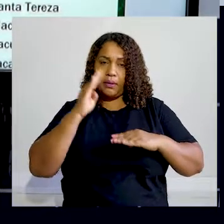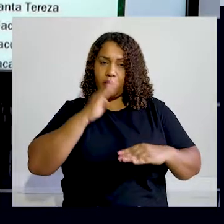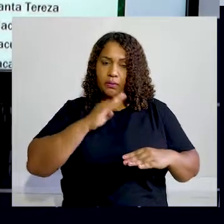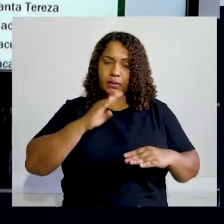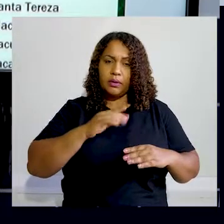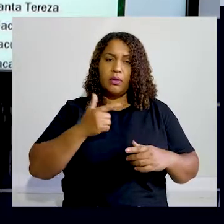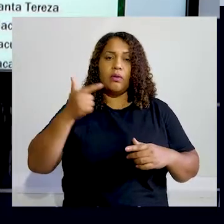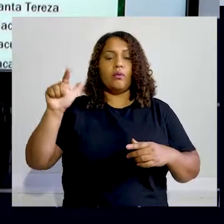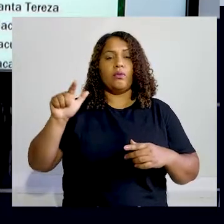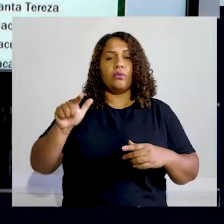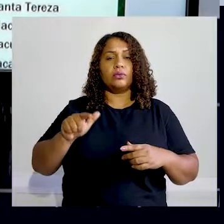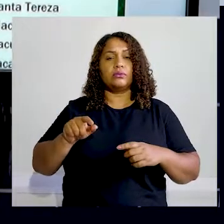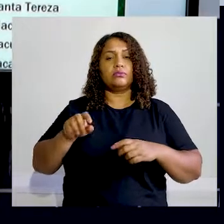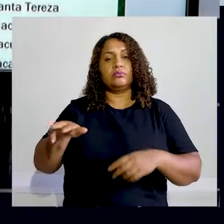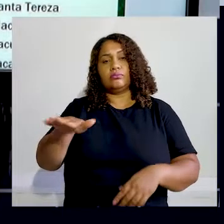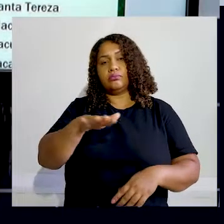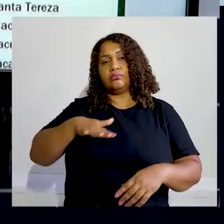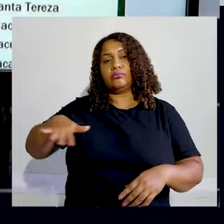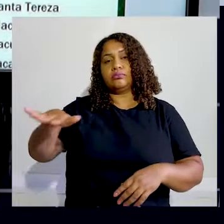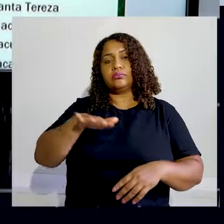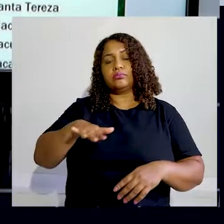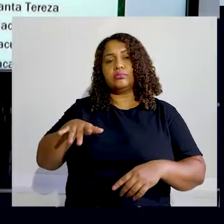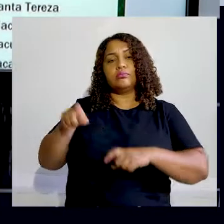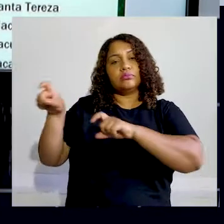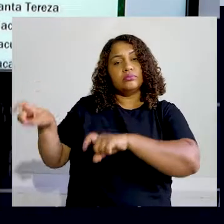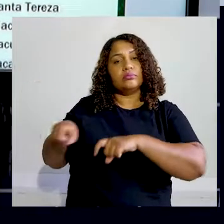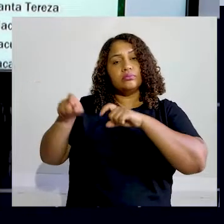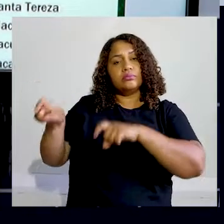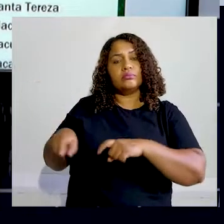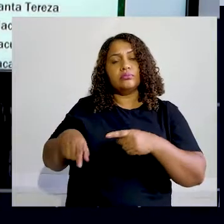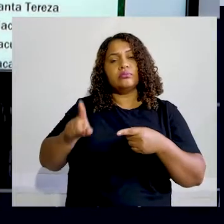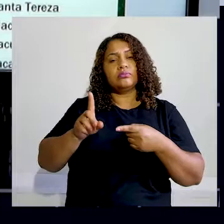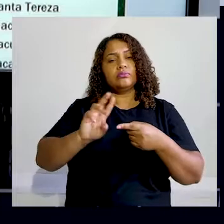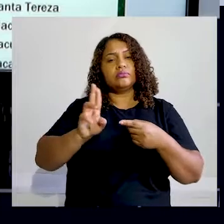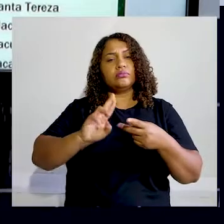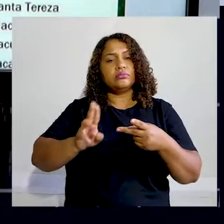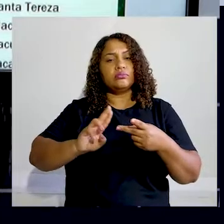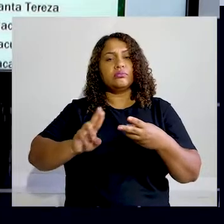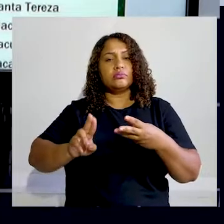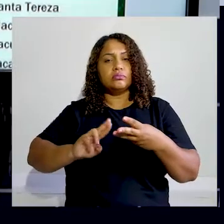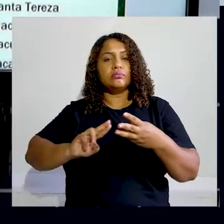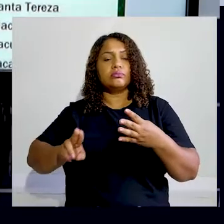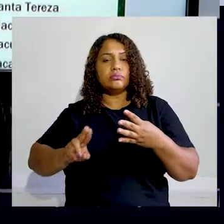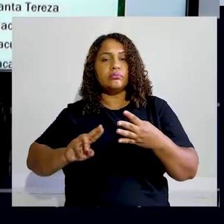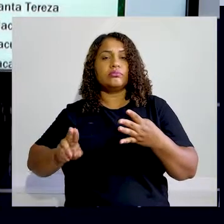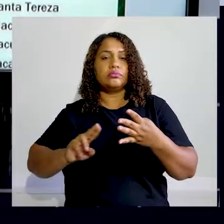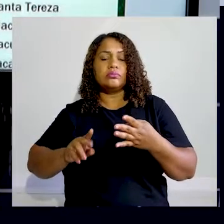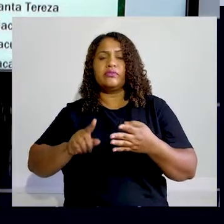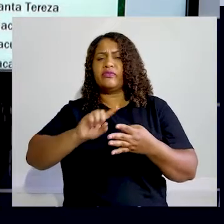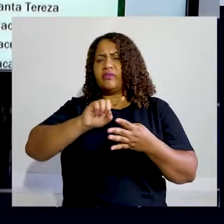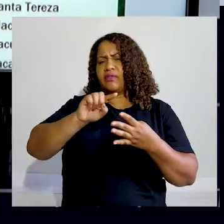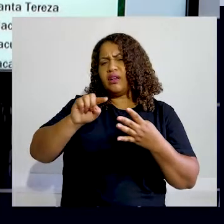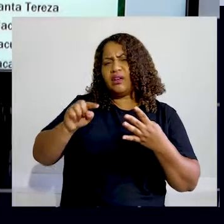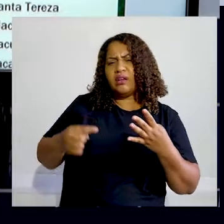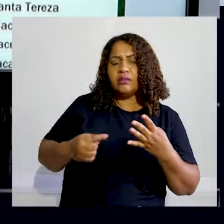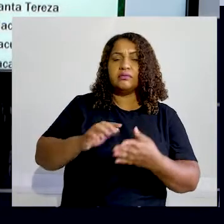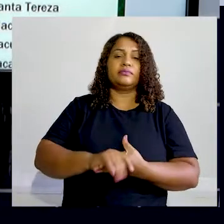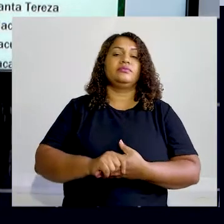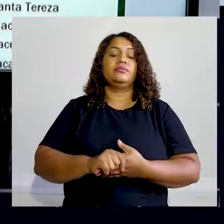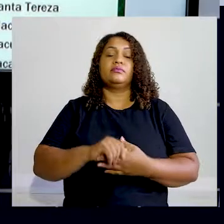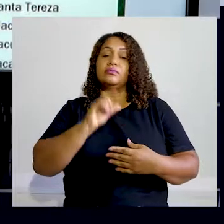localizados na zona rural do município, como o Barra Grande, Cinzeiro, Angical, Grotão do Basílio,